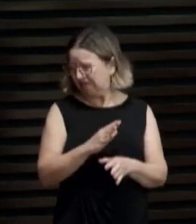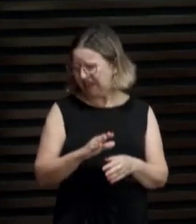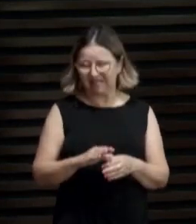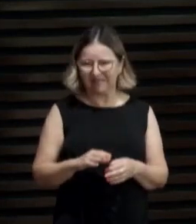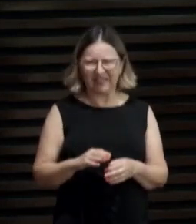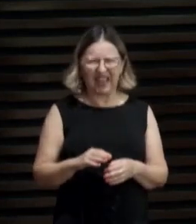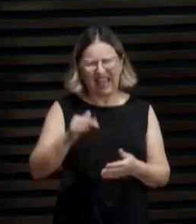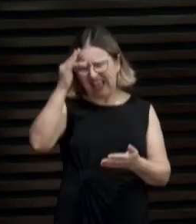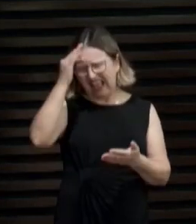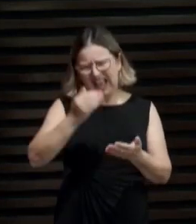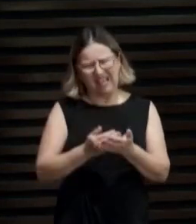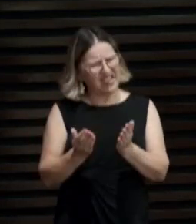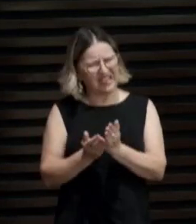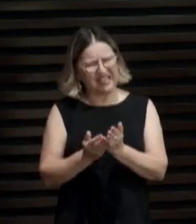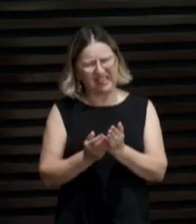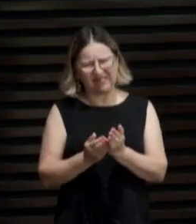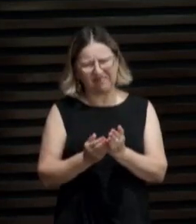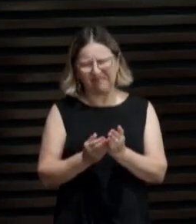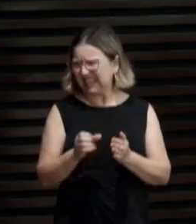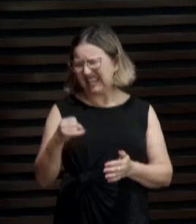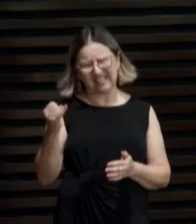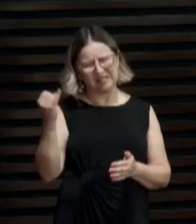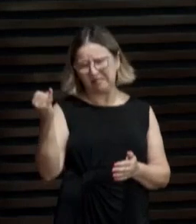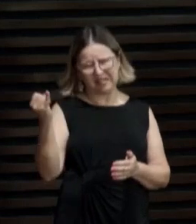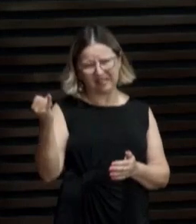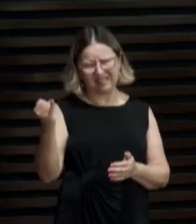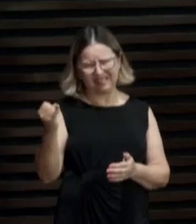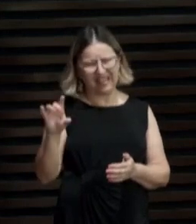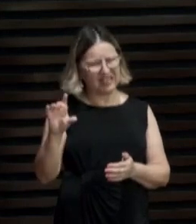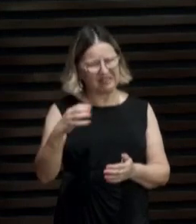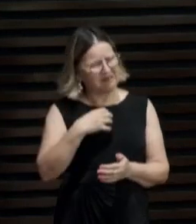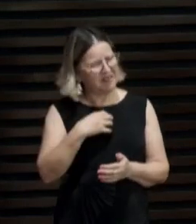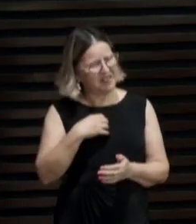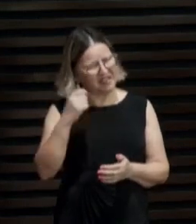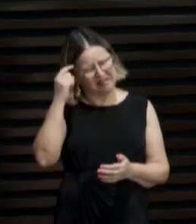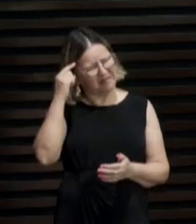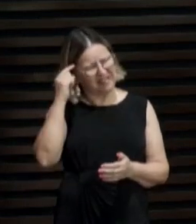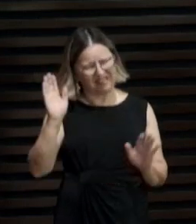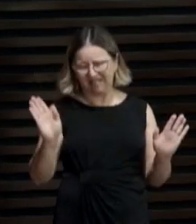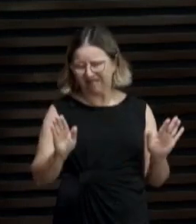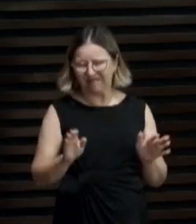cristã também não tem grande importância, porque é uma maneira de pensar dentre muitas.